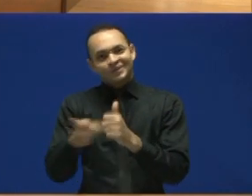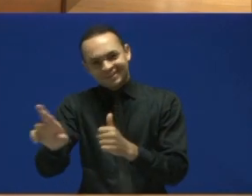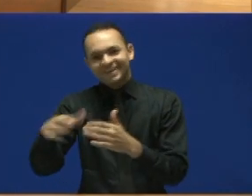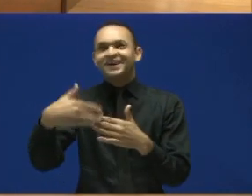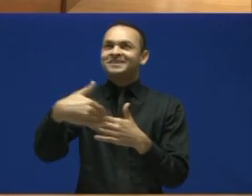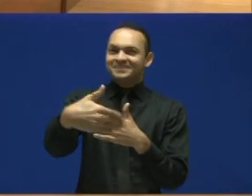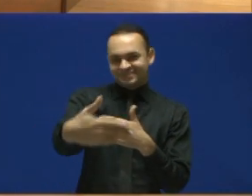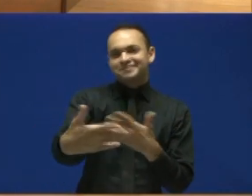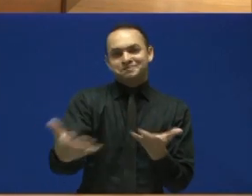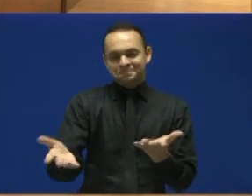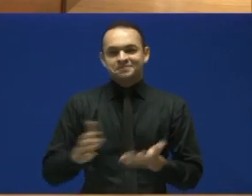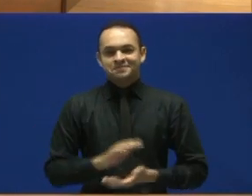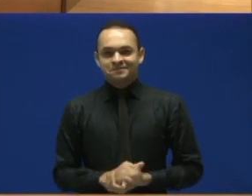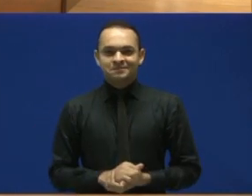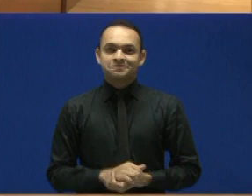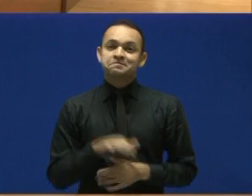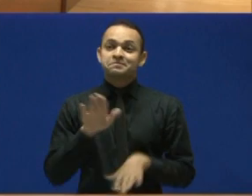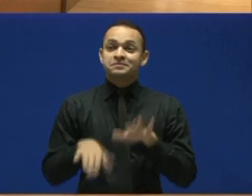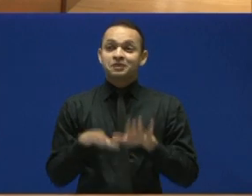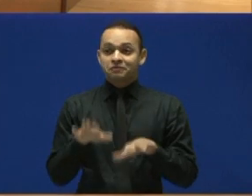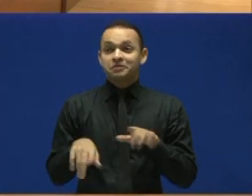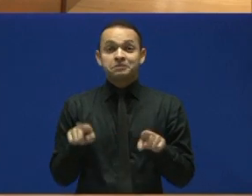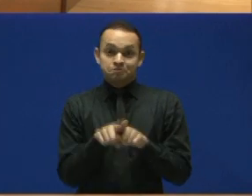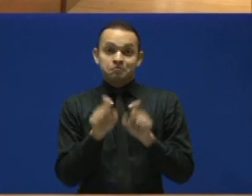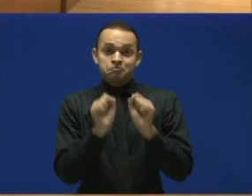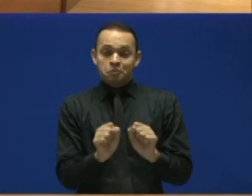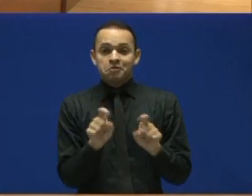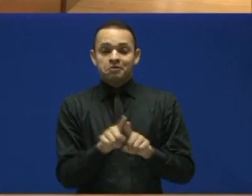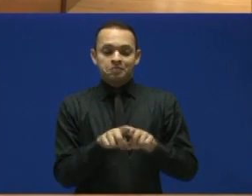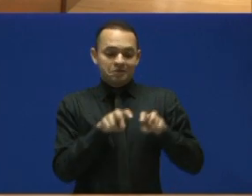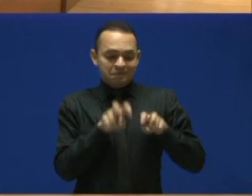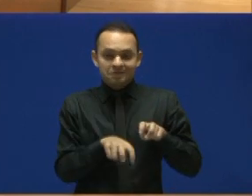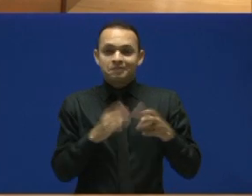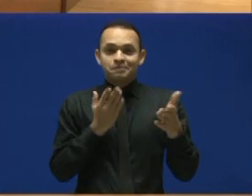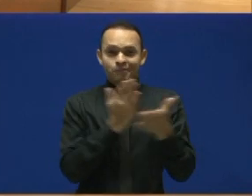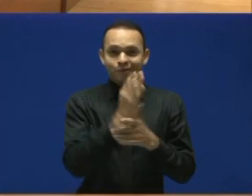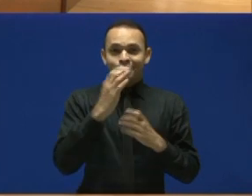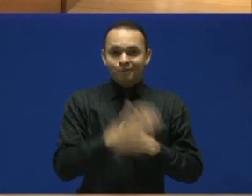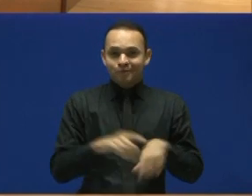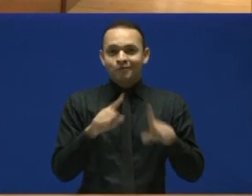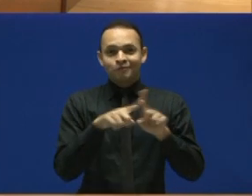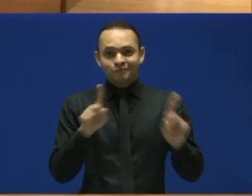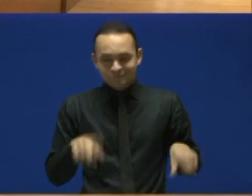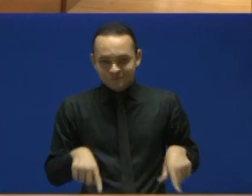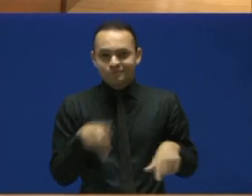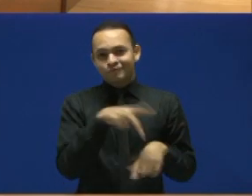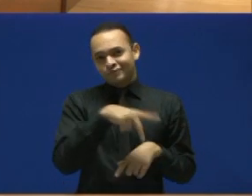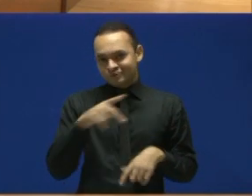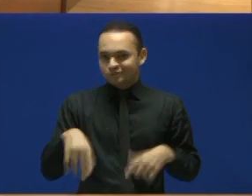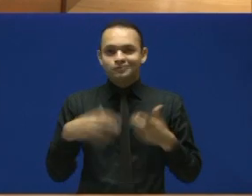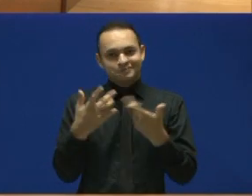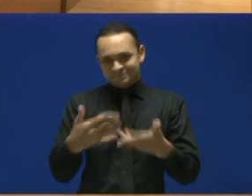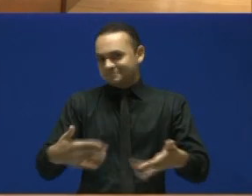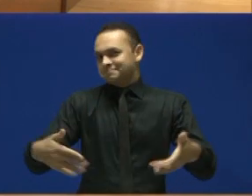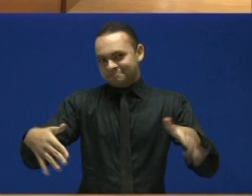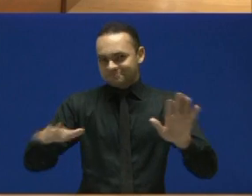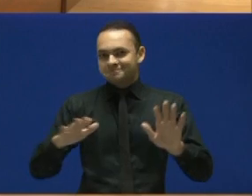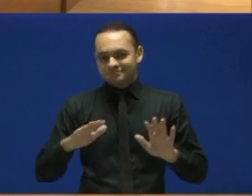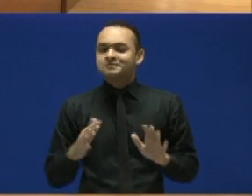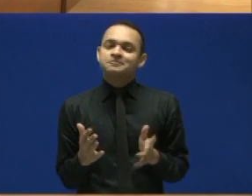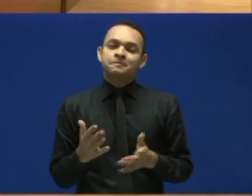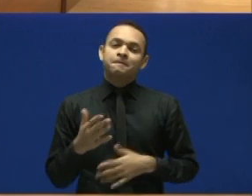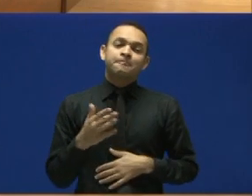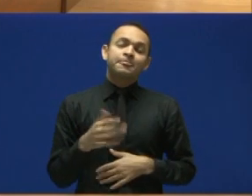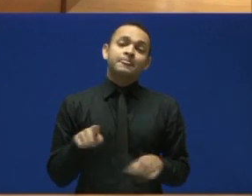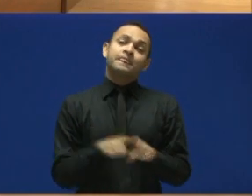breve vocês estarão aqui nessa mesa entregando diplomas com docentes desta casa não tenho dúvida disso e vocês estarão nos